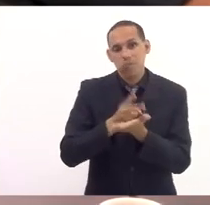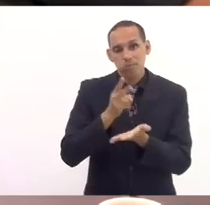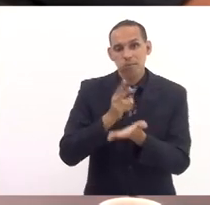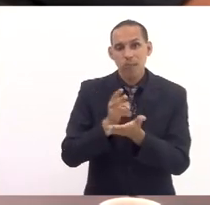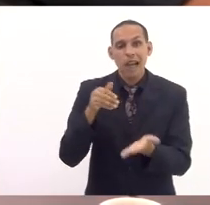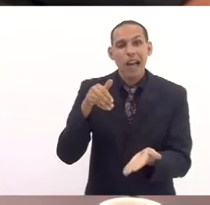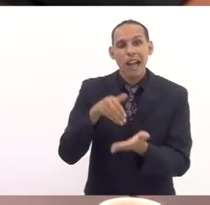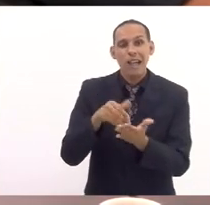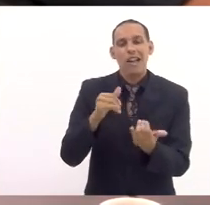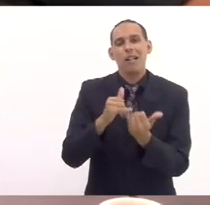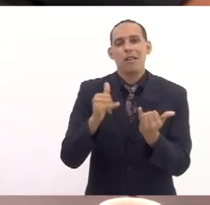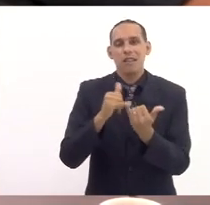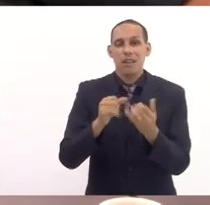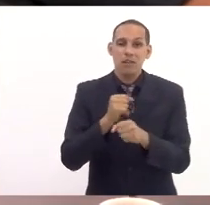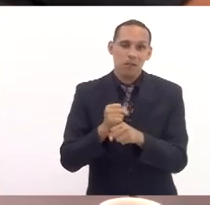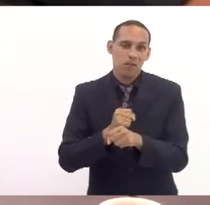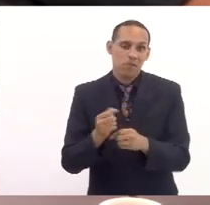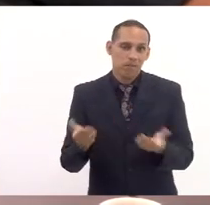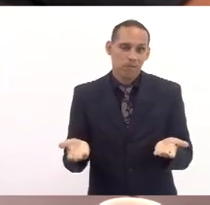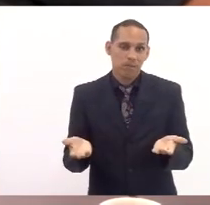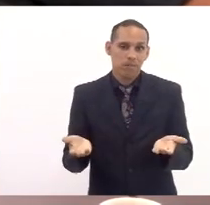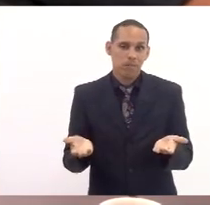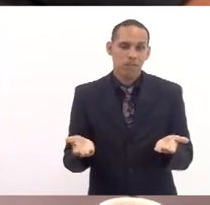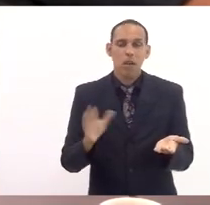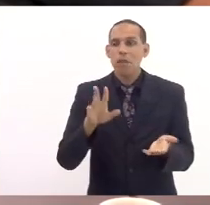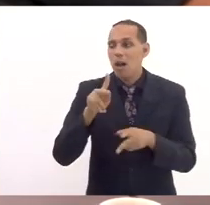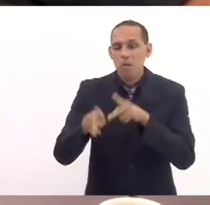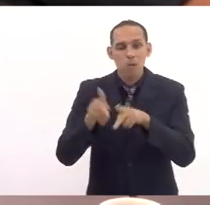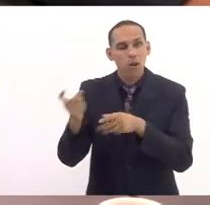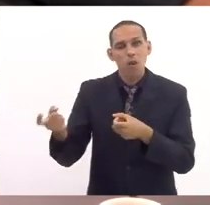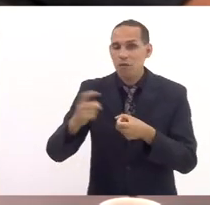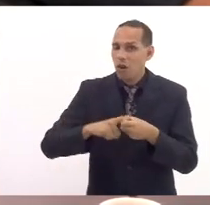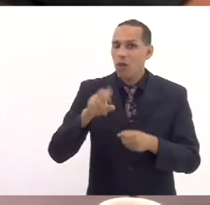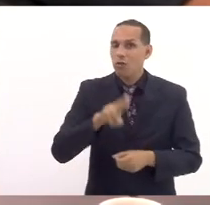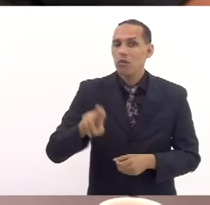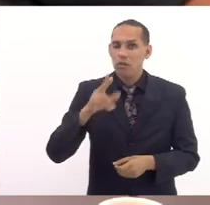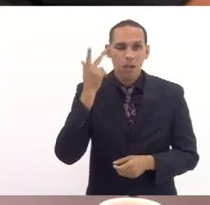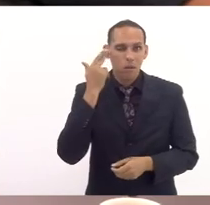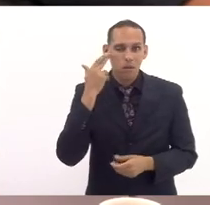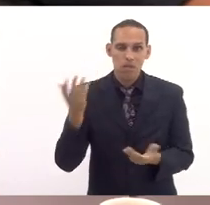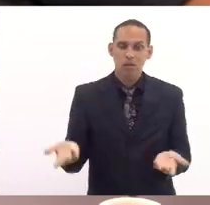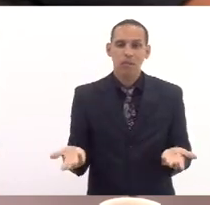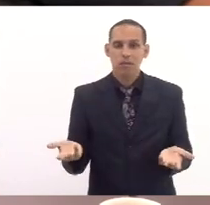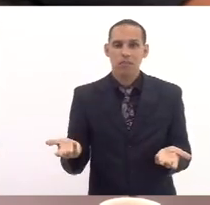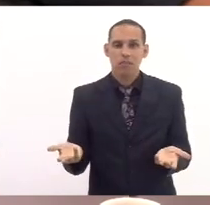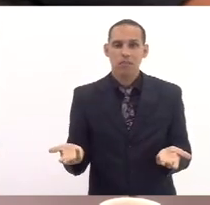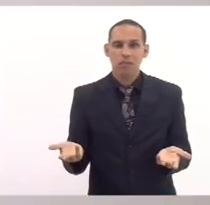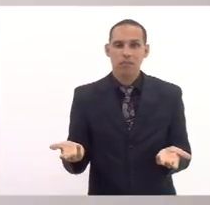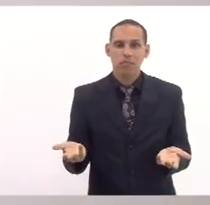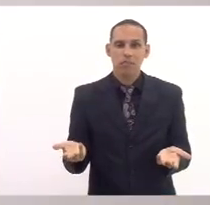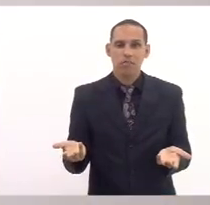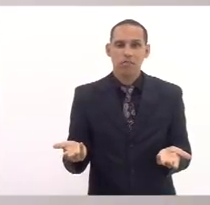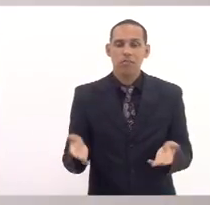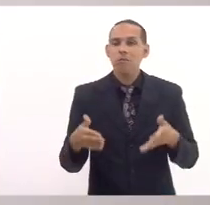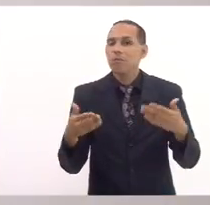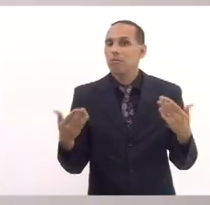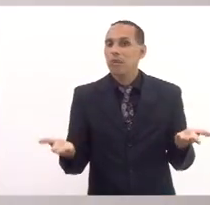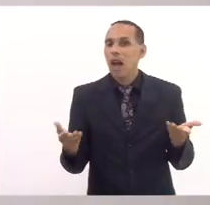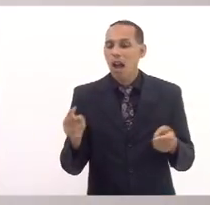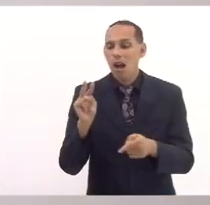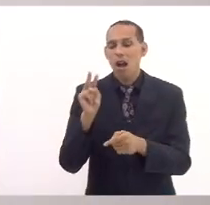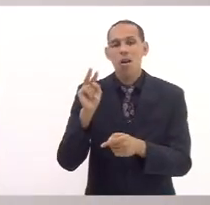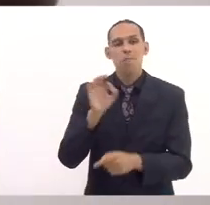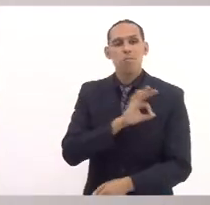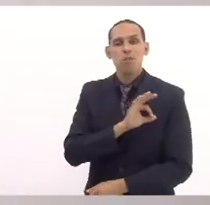meio do ano. Sim, acho que esse mas é a população já principal. Voltou a usar o sistema, tanto é que, quando colocou a questão do policiamento